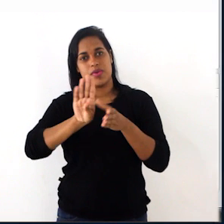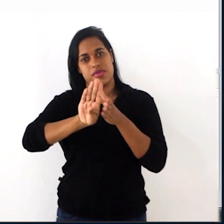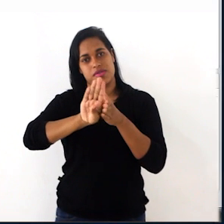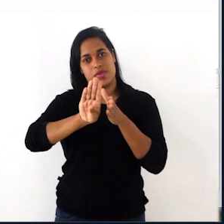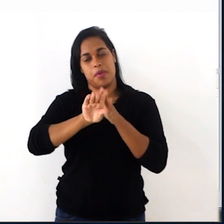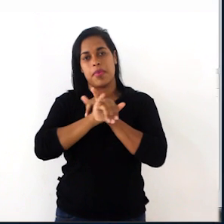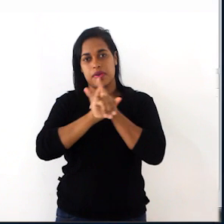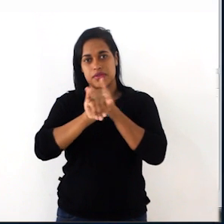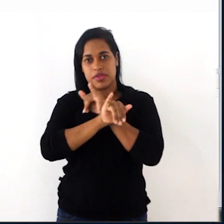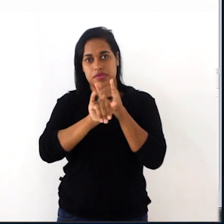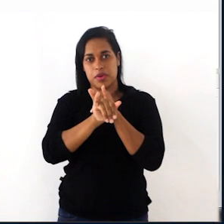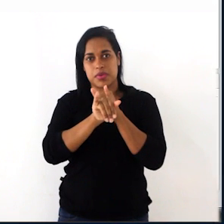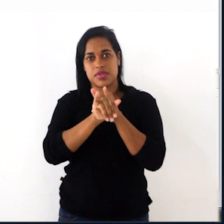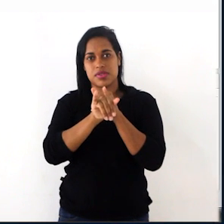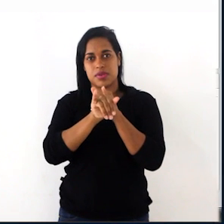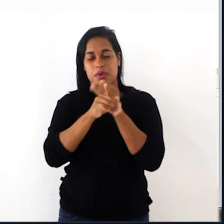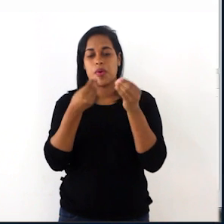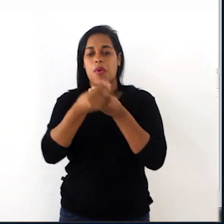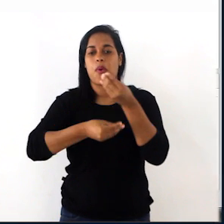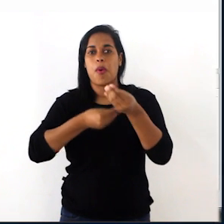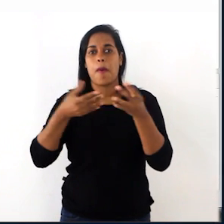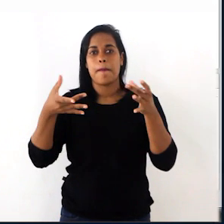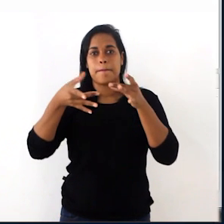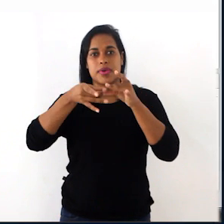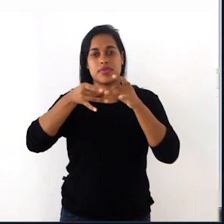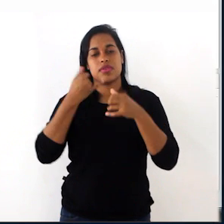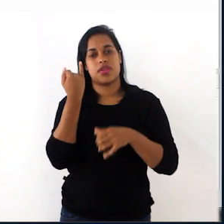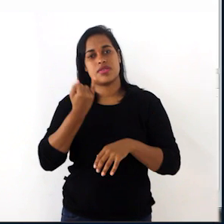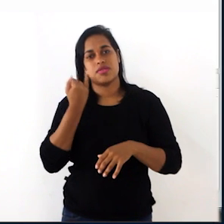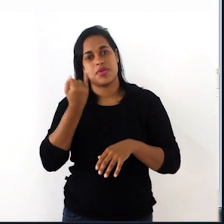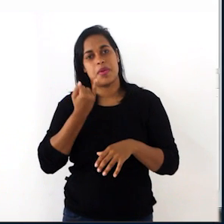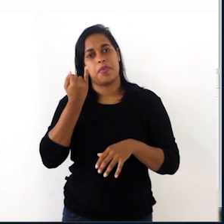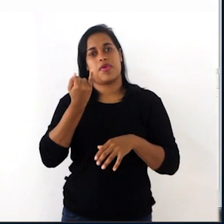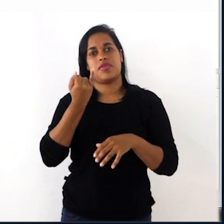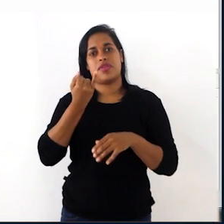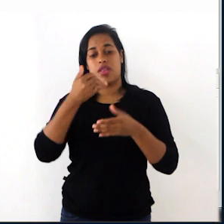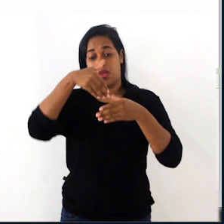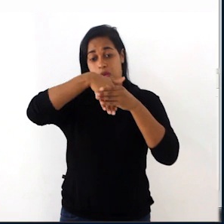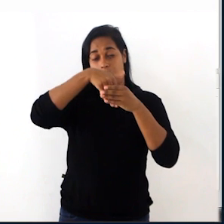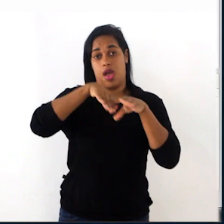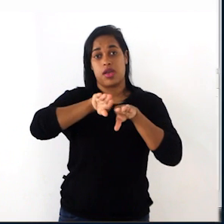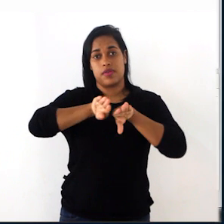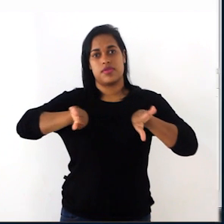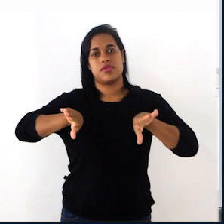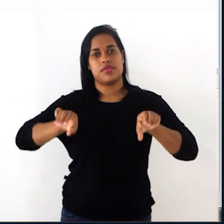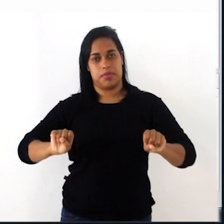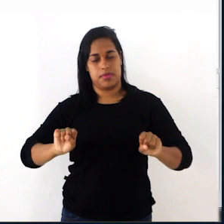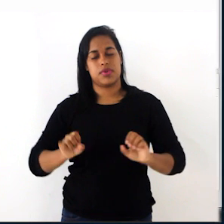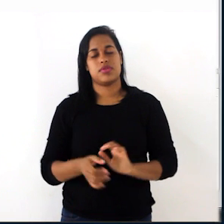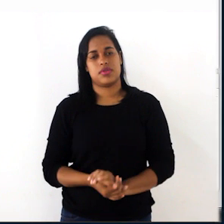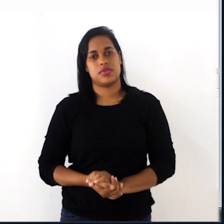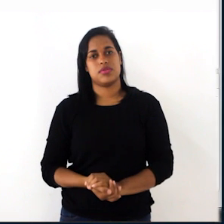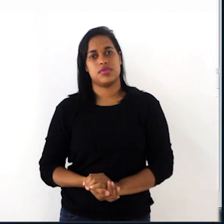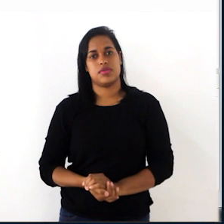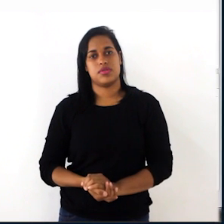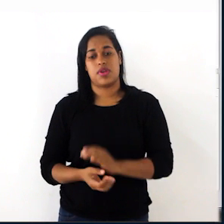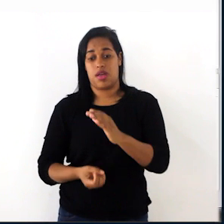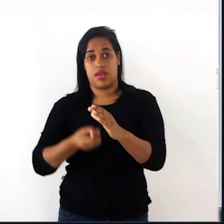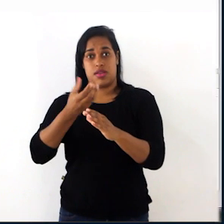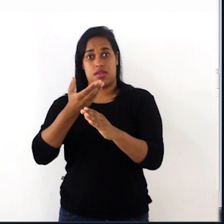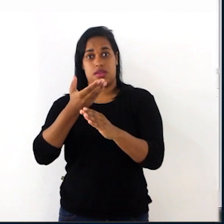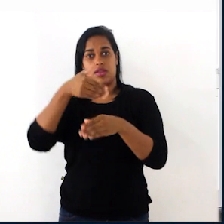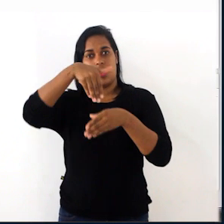Então é bom que a gente deixe a conexão, a forma de se conectar com o banco de dados, em um arquivo separado. Vamos colocar aqui então, criar o